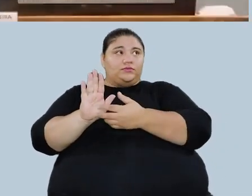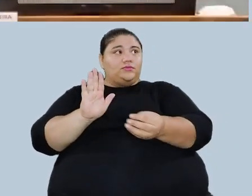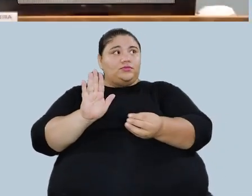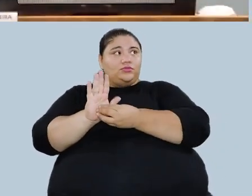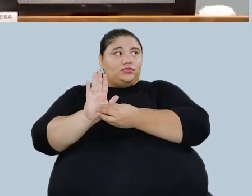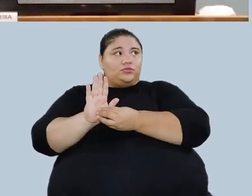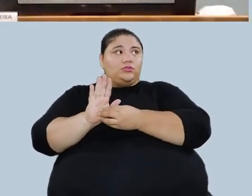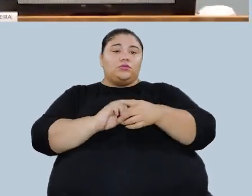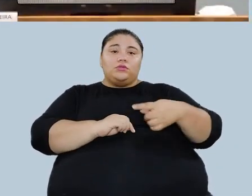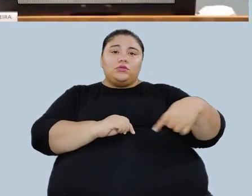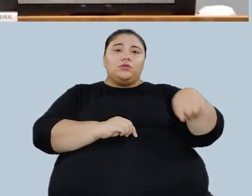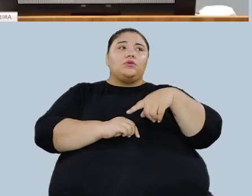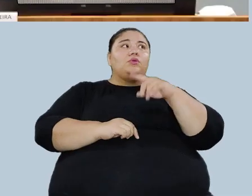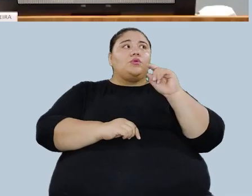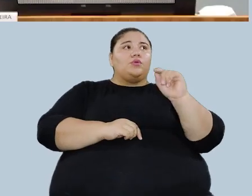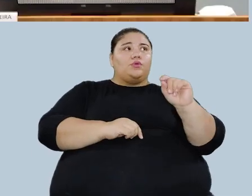fazem com que